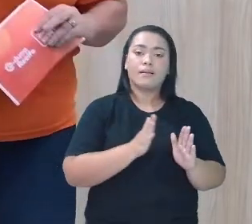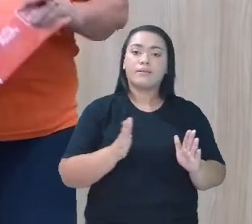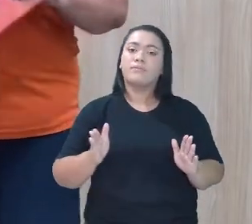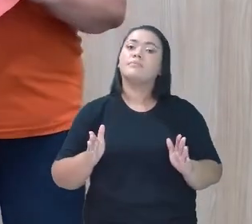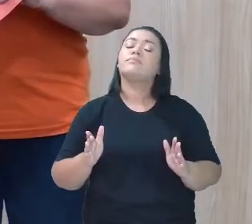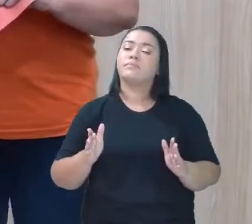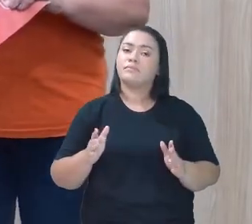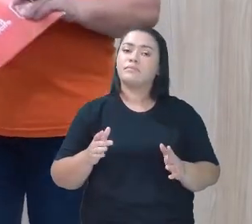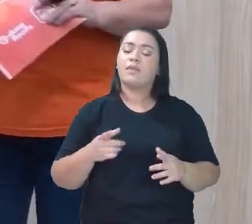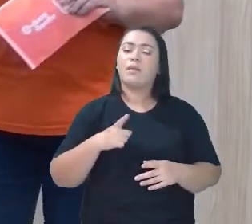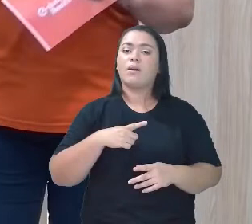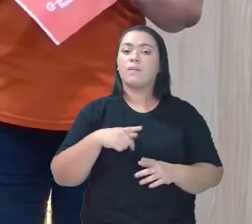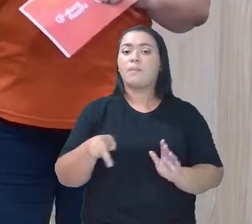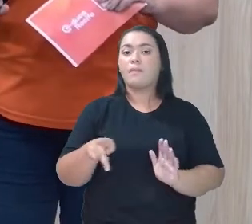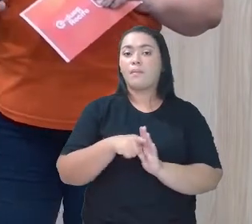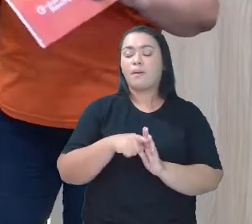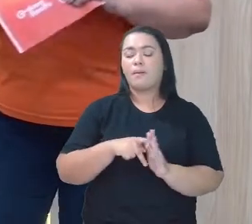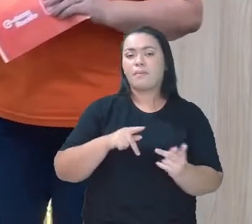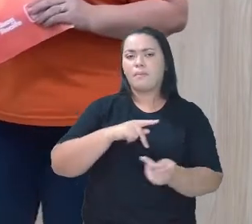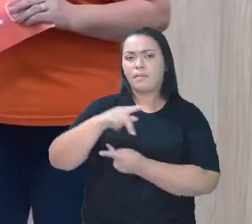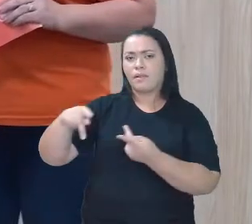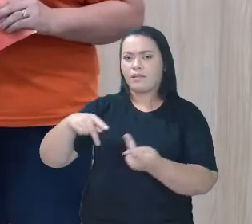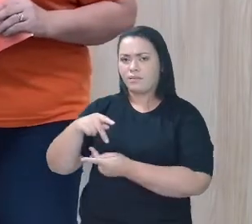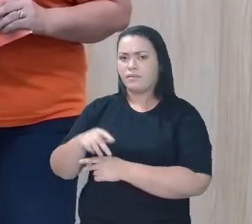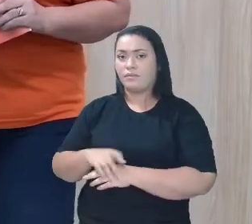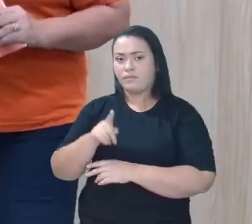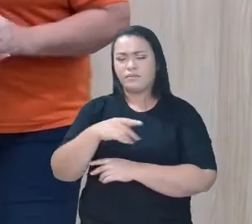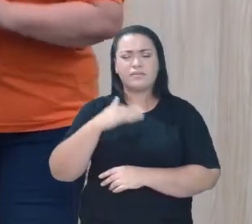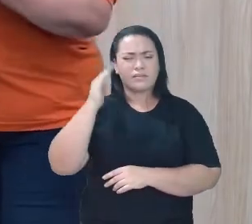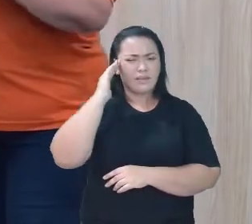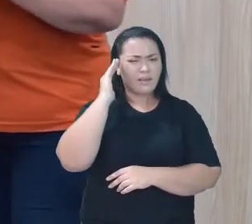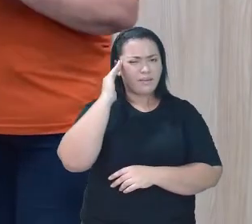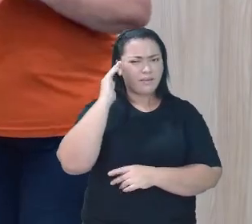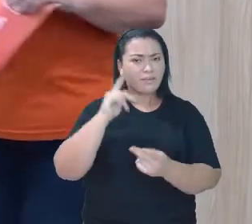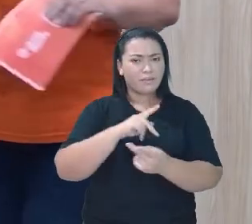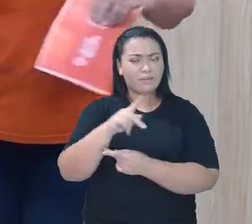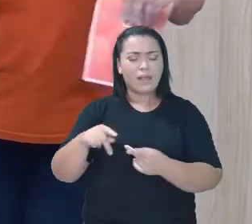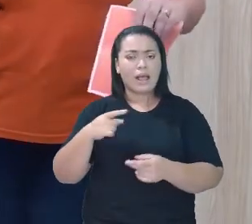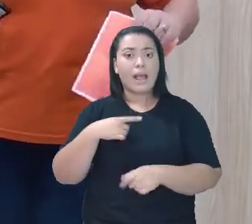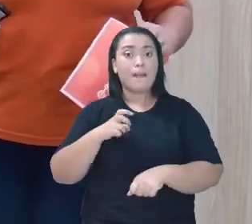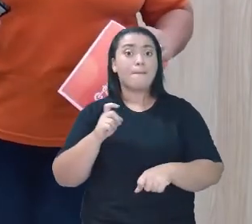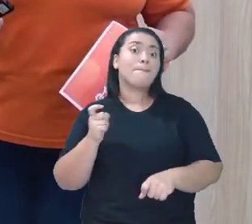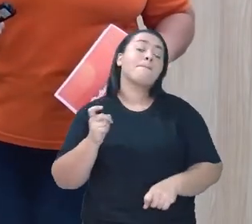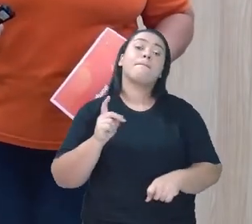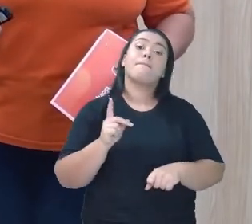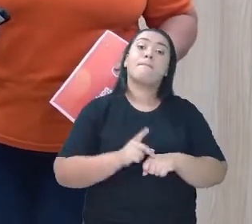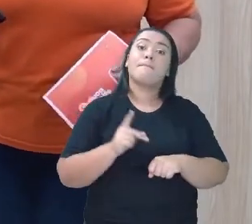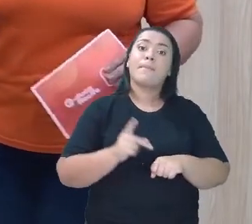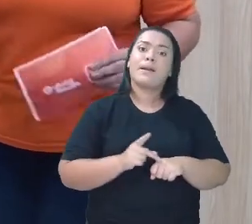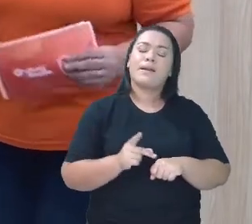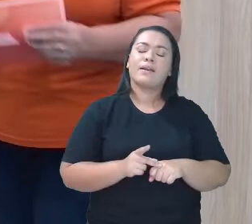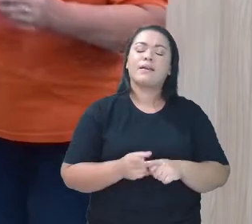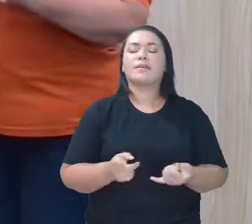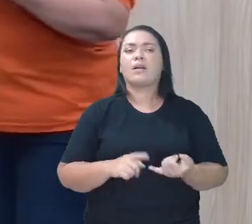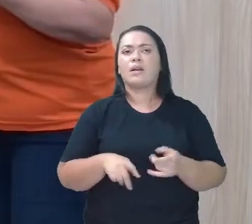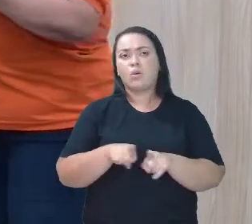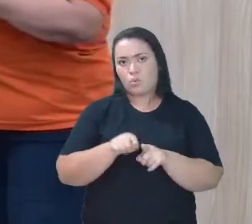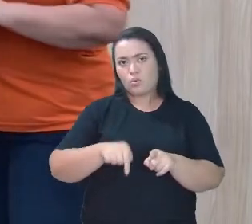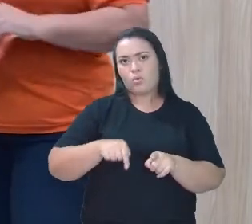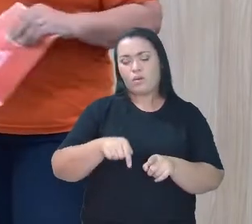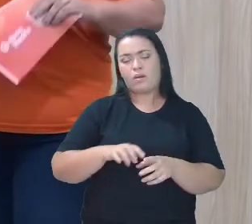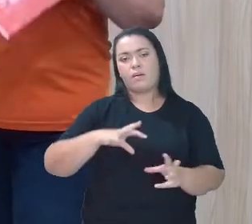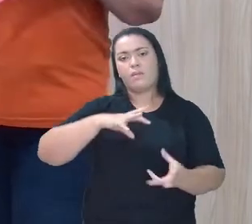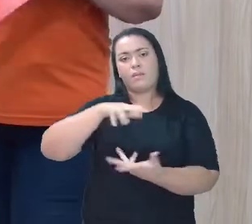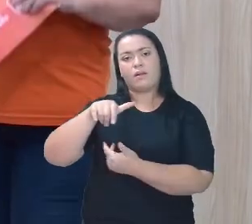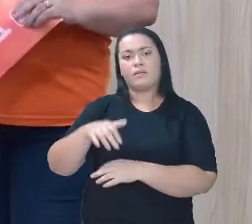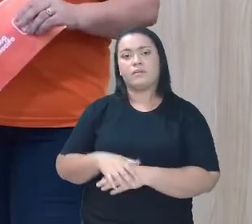planetas. Vocês sabiam que existem planetas que são rochosos, como é o caso do planeta Terra, mas tem